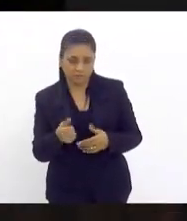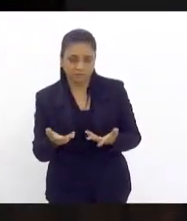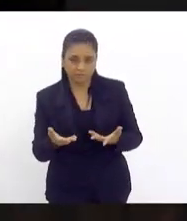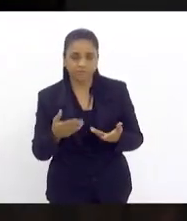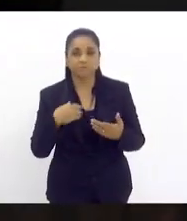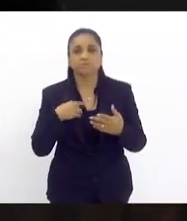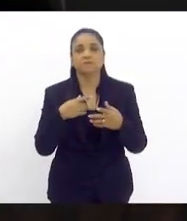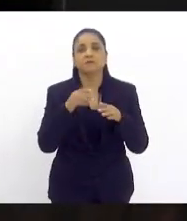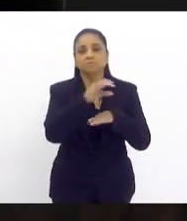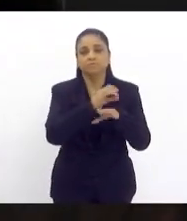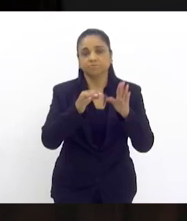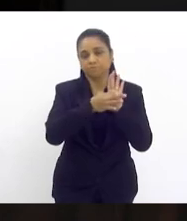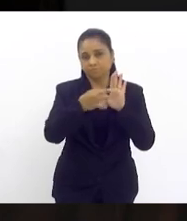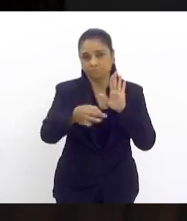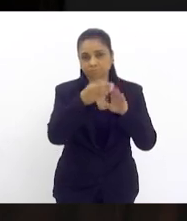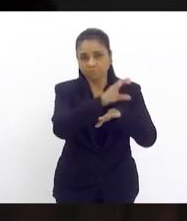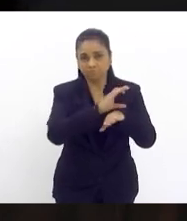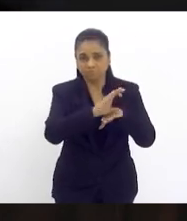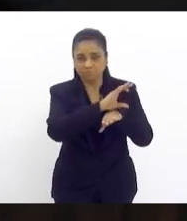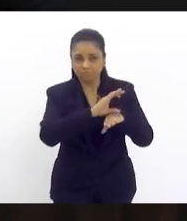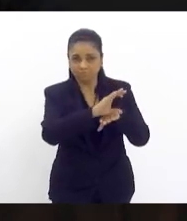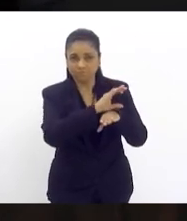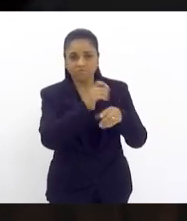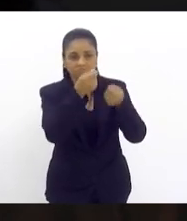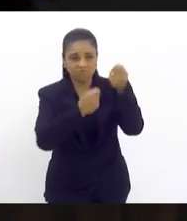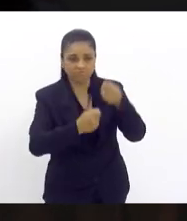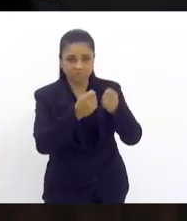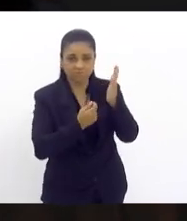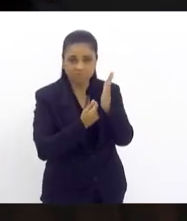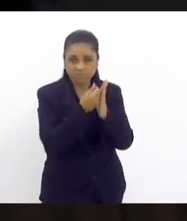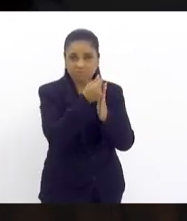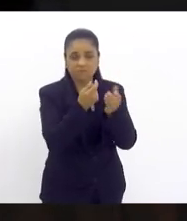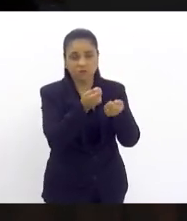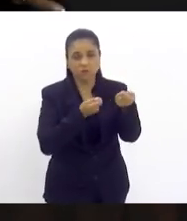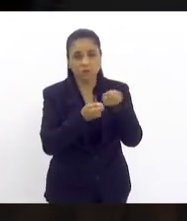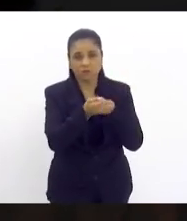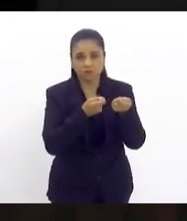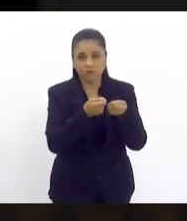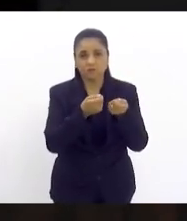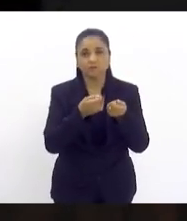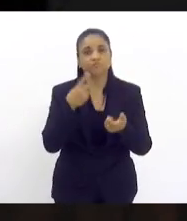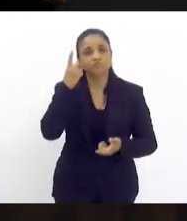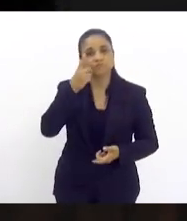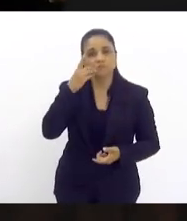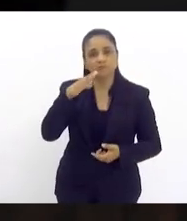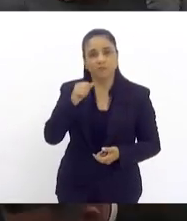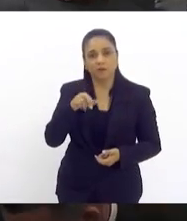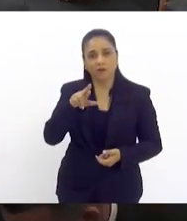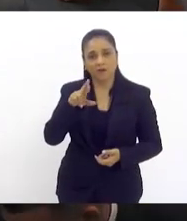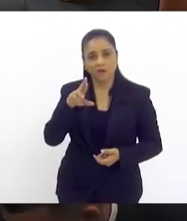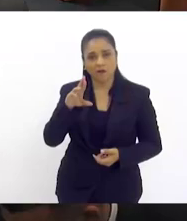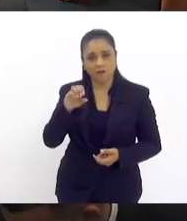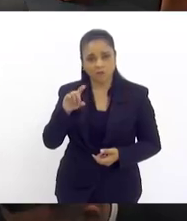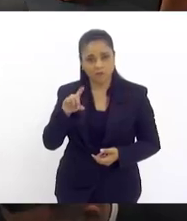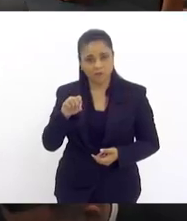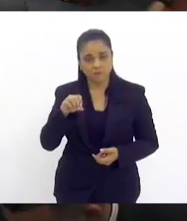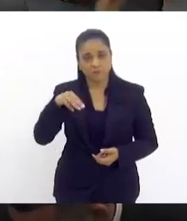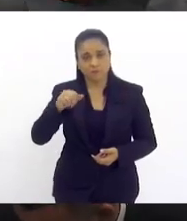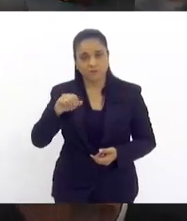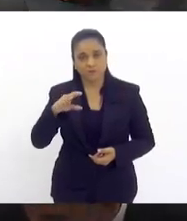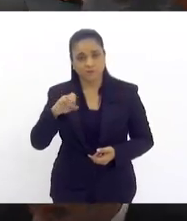emitir parecer pela Comissão de Orçamento, Finanças e Fiscalização Financeira e Controle, deputado Carlos Macedo.